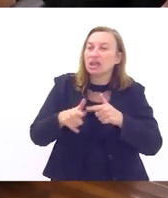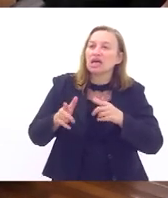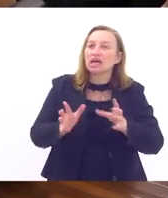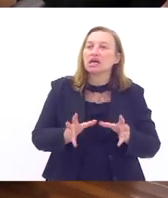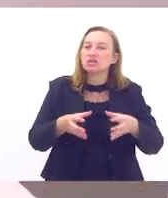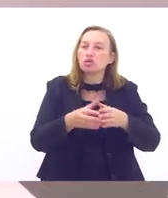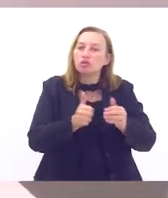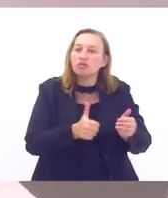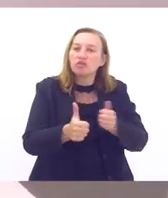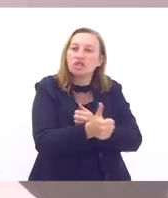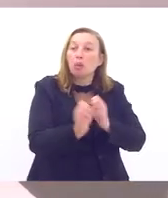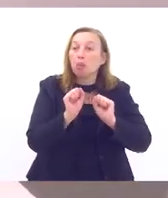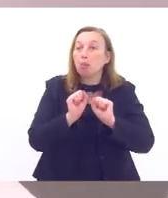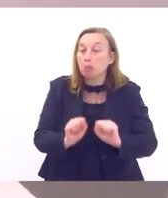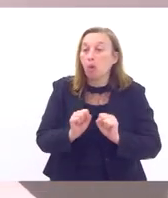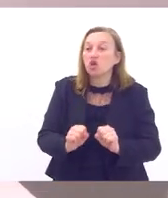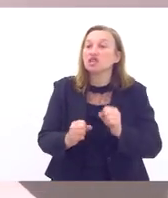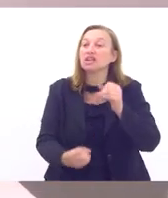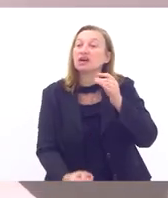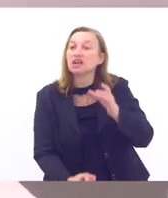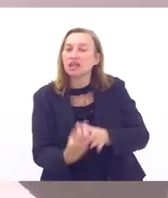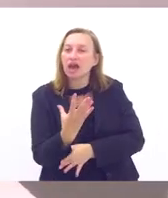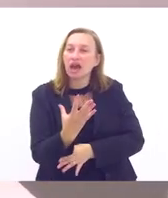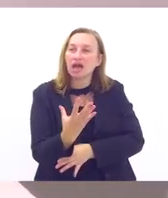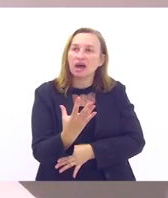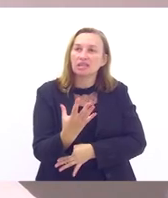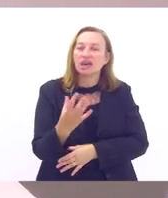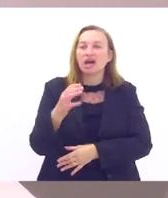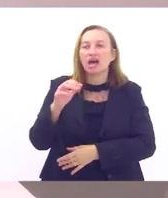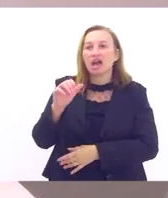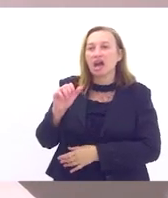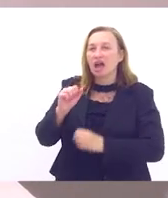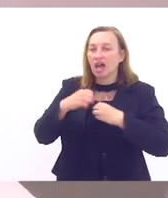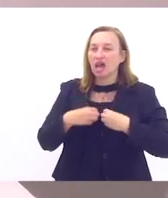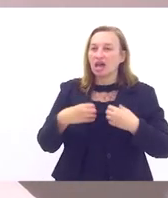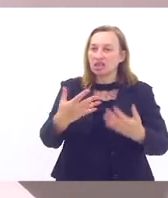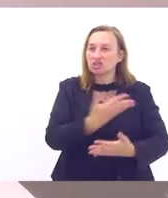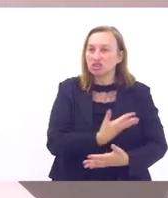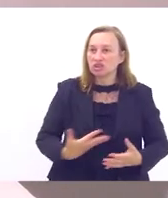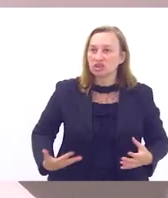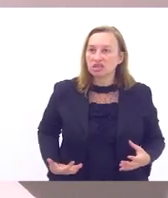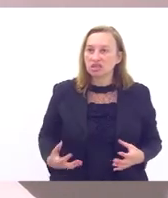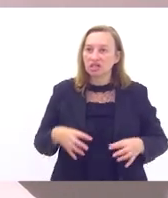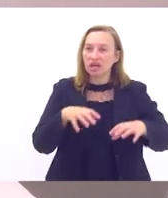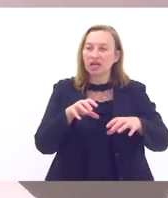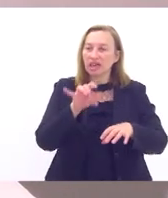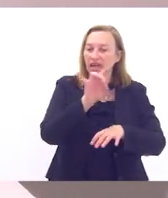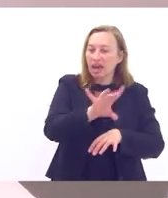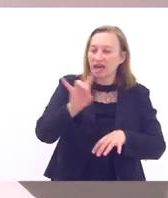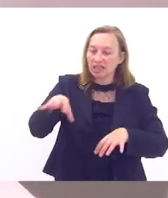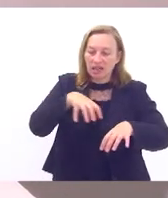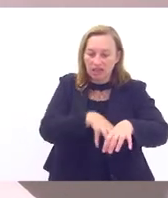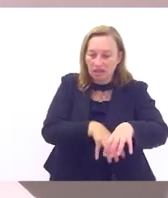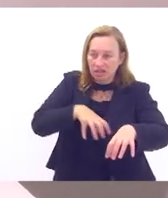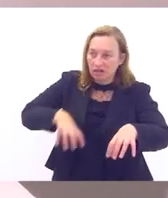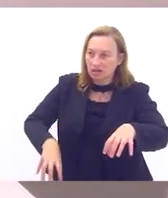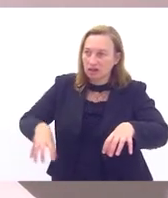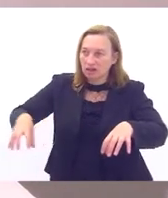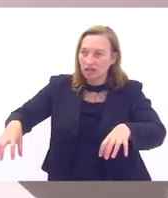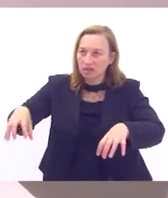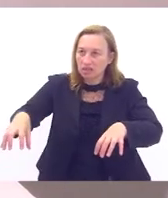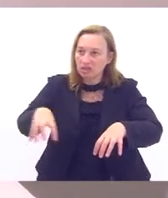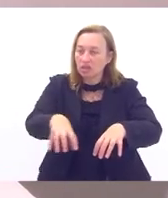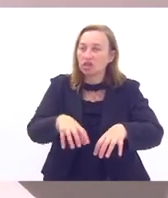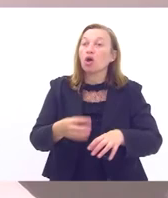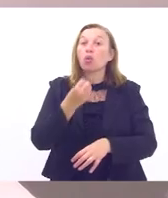pode, inclusive, realizar audiências regionalizadas. Então, esse é